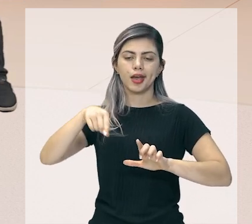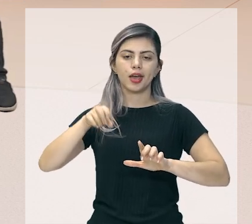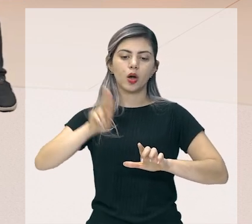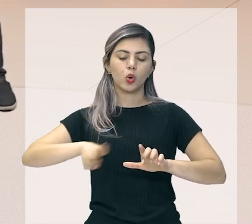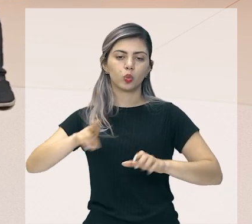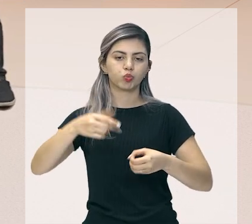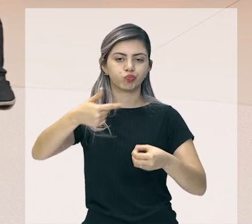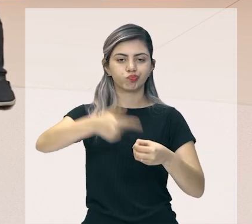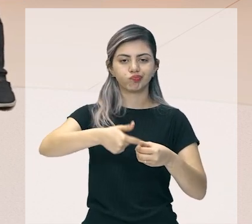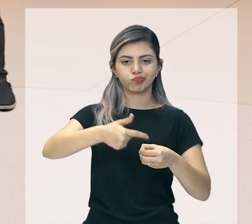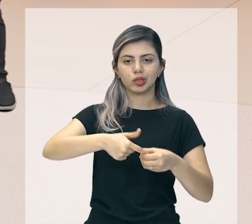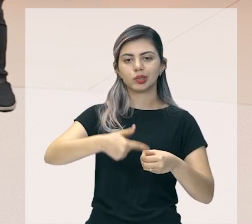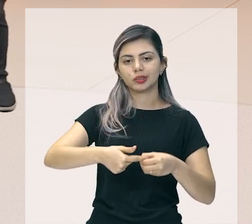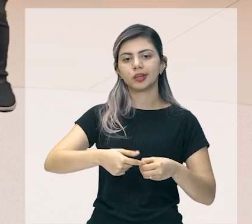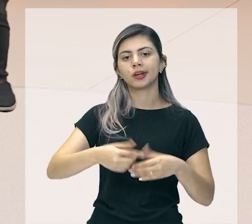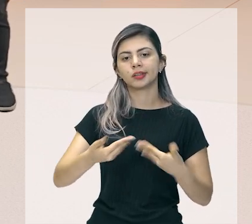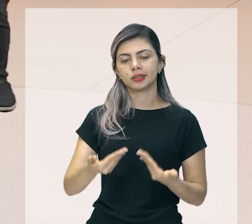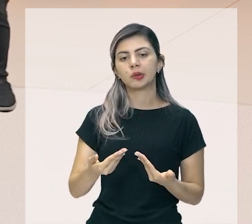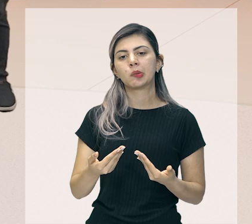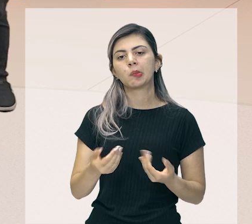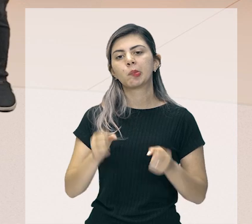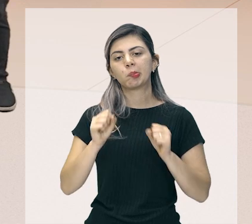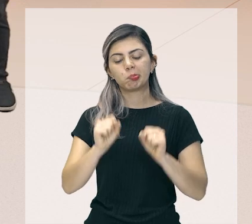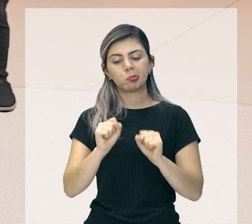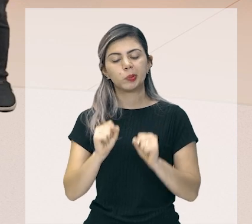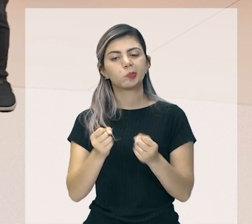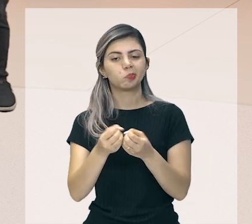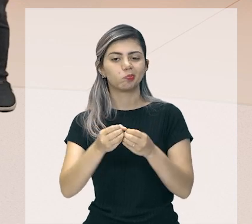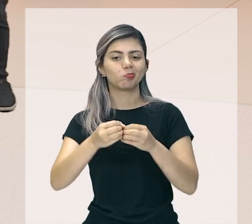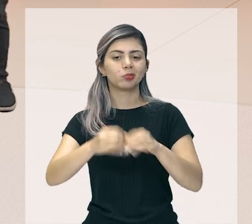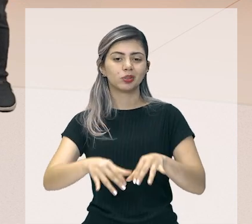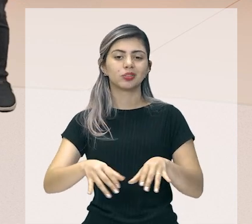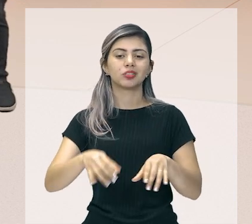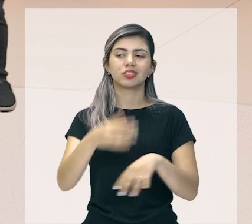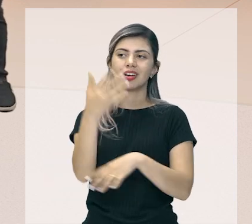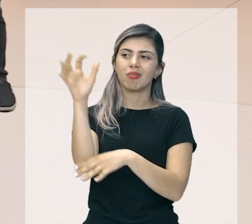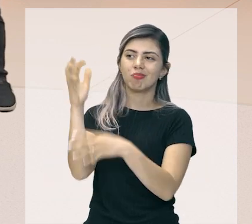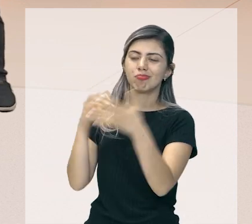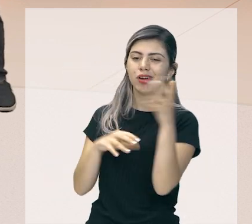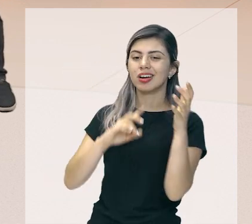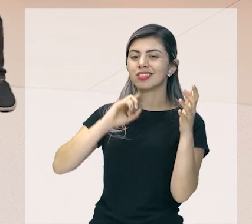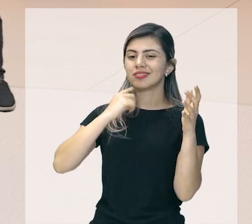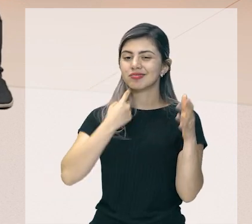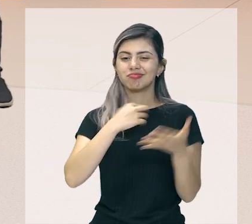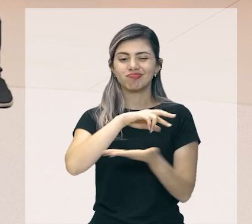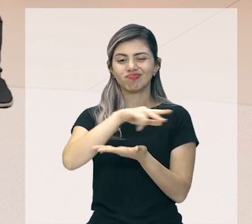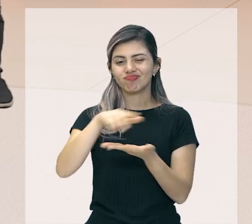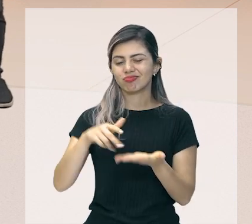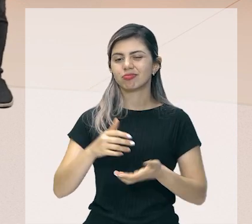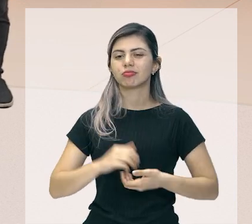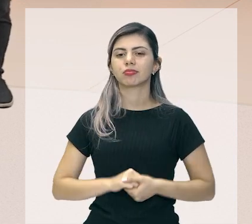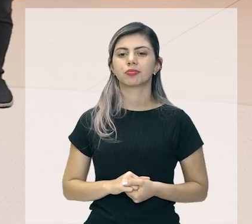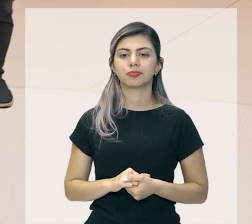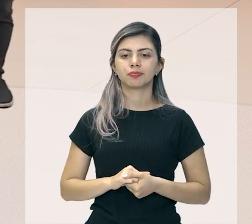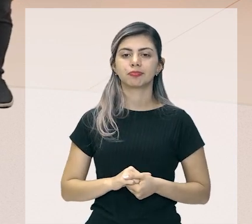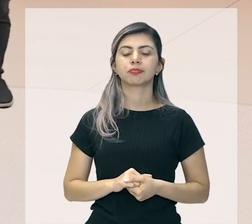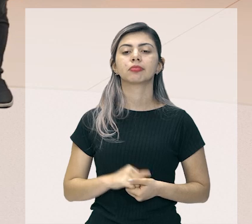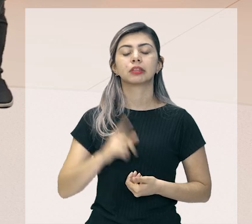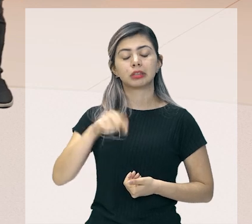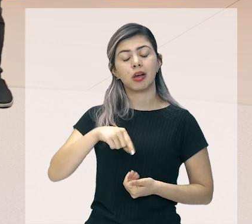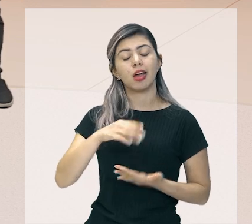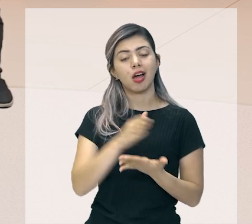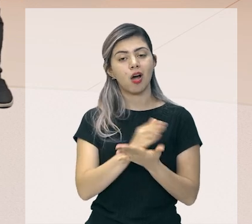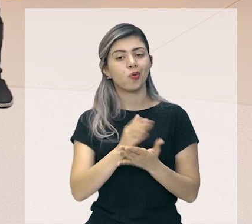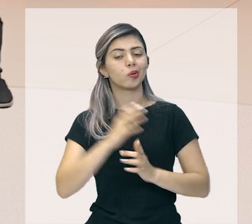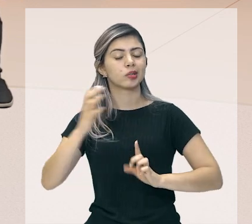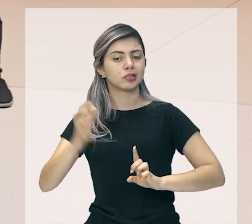combustíveis fósseis, né? Acaba também colaborando, né, com a poluição e etc. Pessoal, então esses são alguns dos